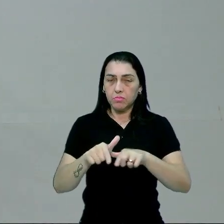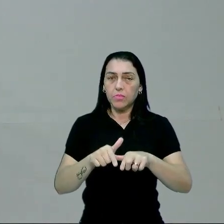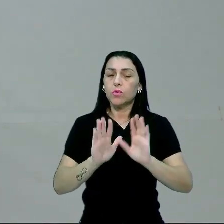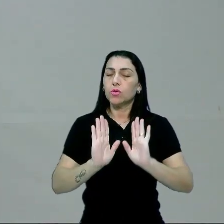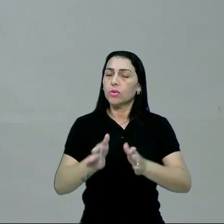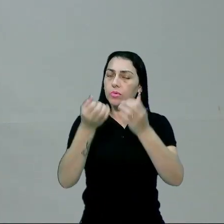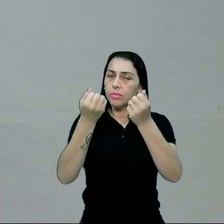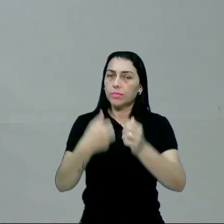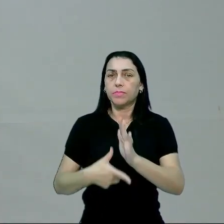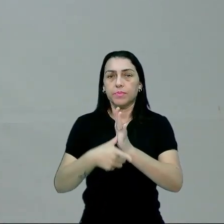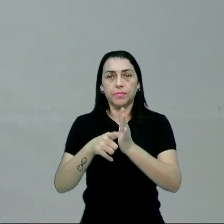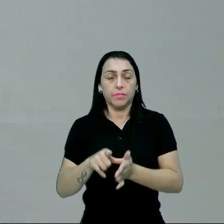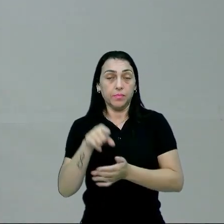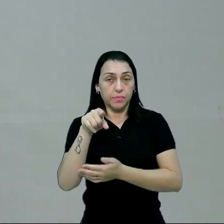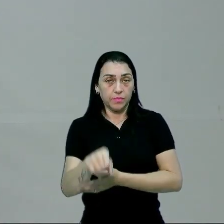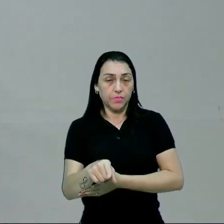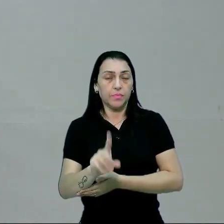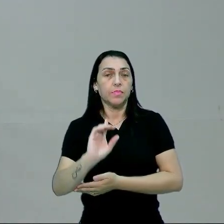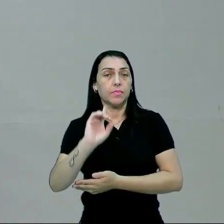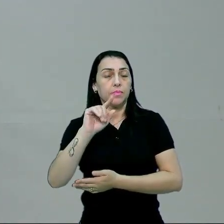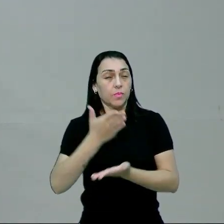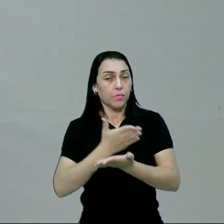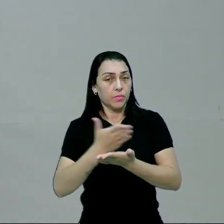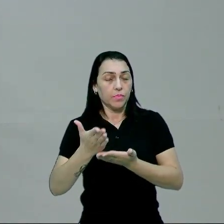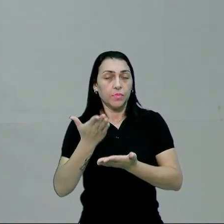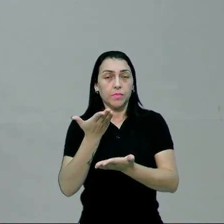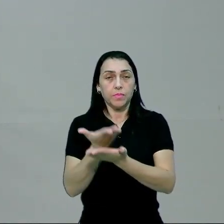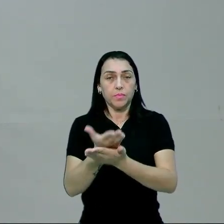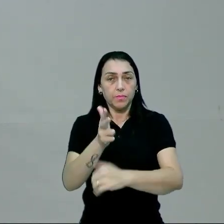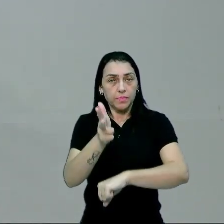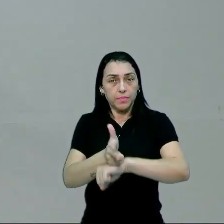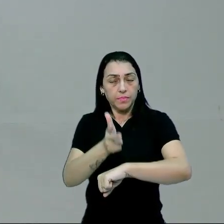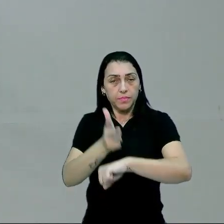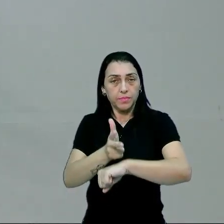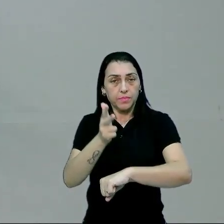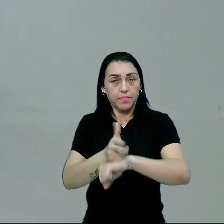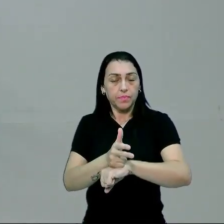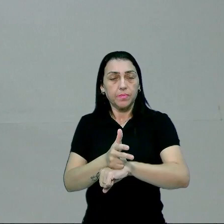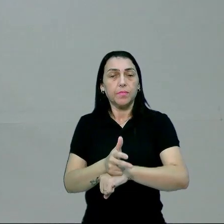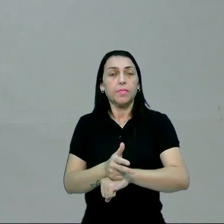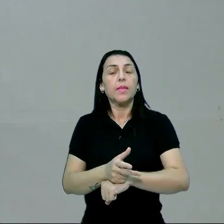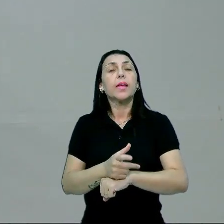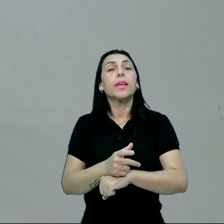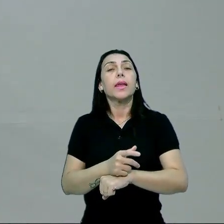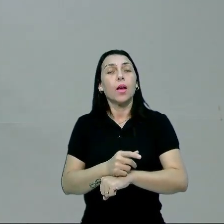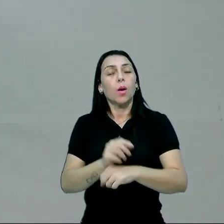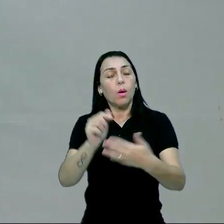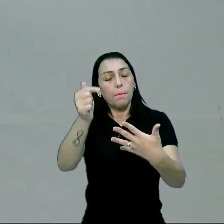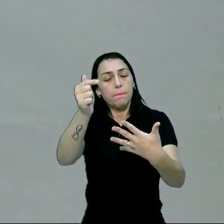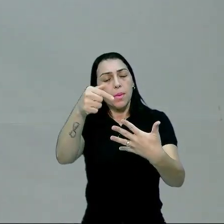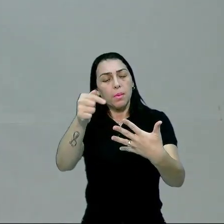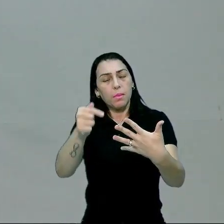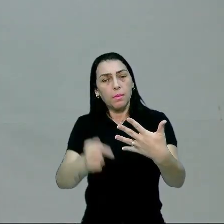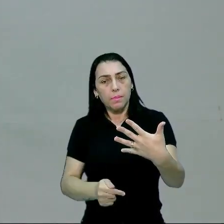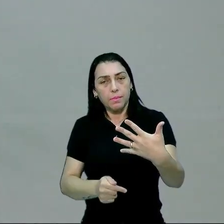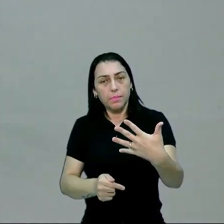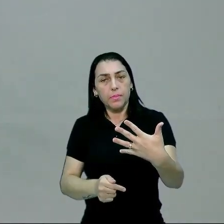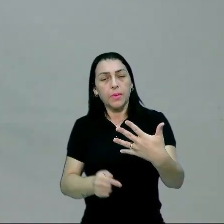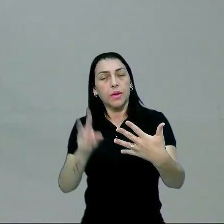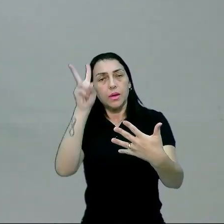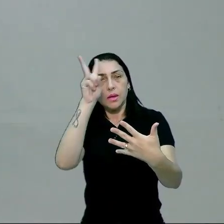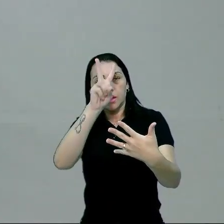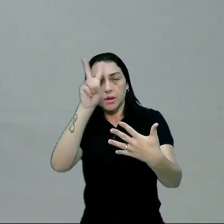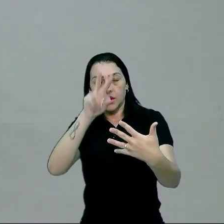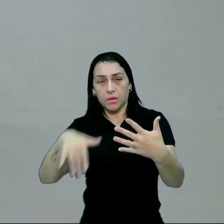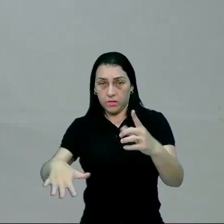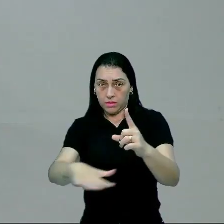eu mencionei a vocês logo no início desta videoaula, quando eu ponderei que a história